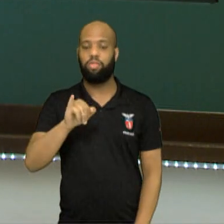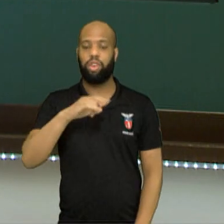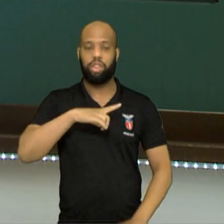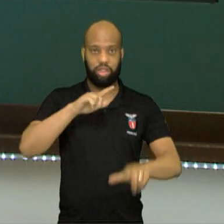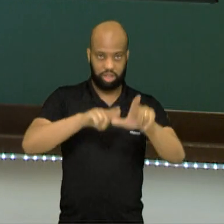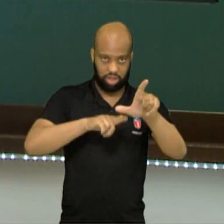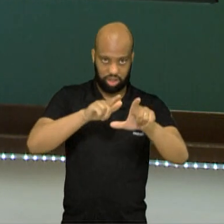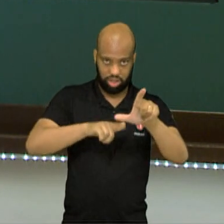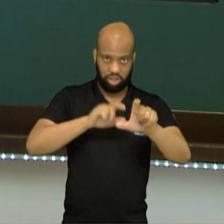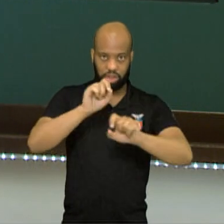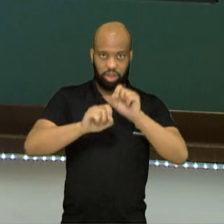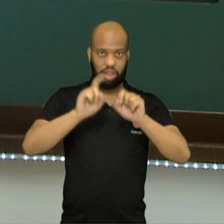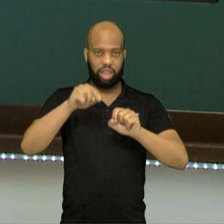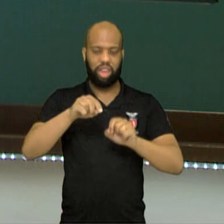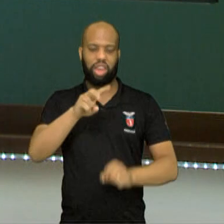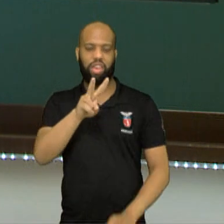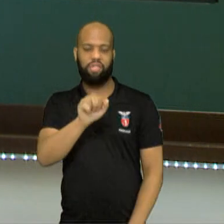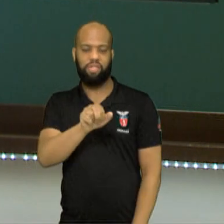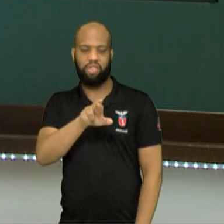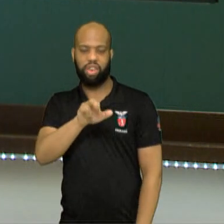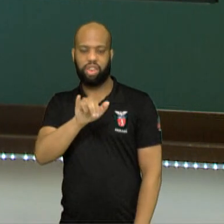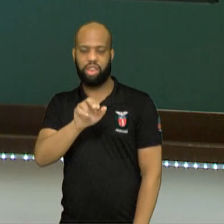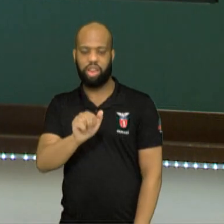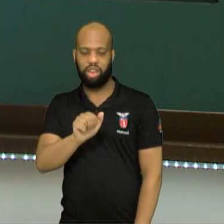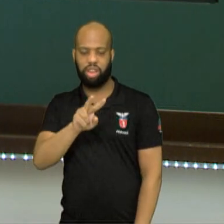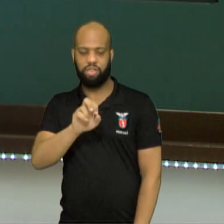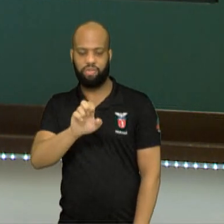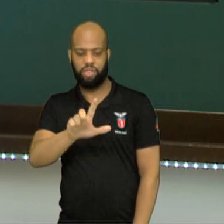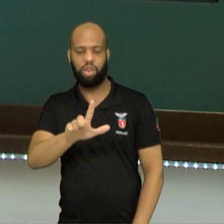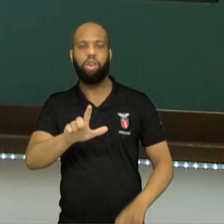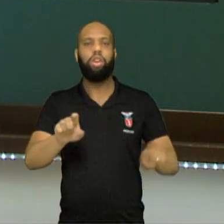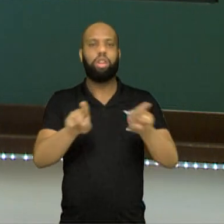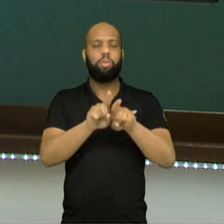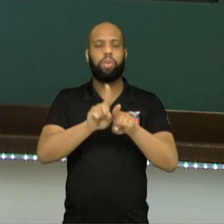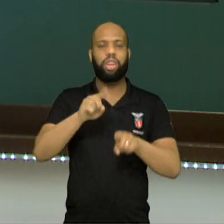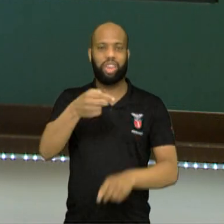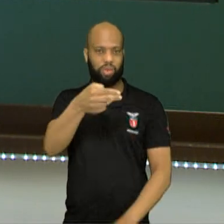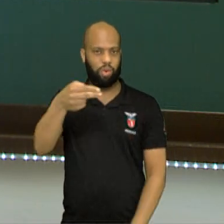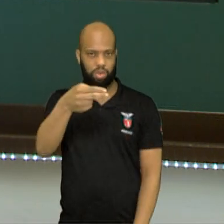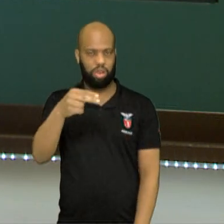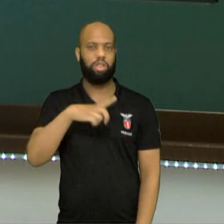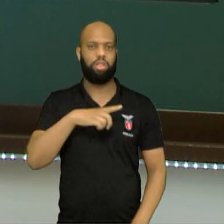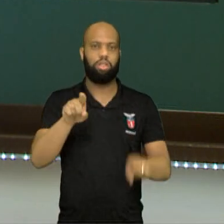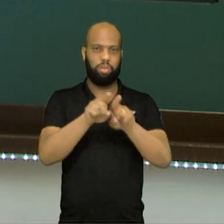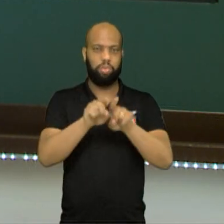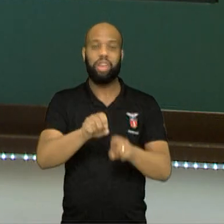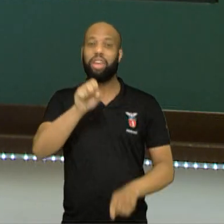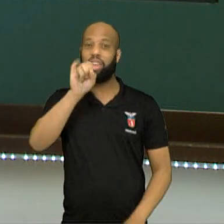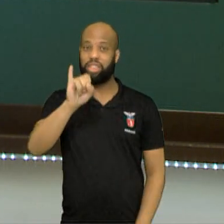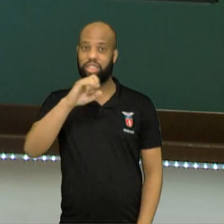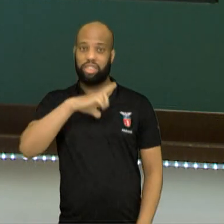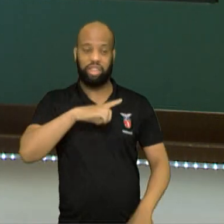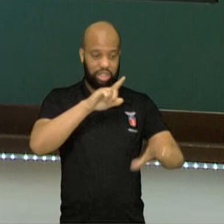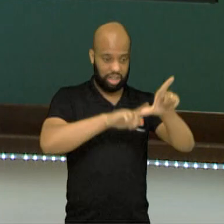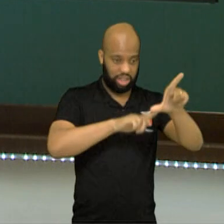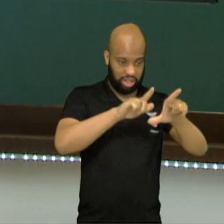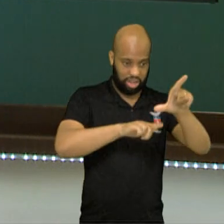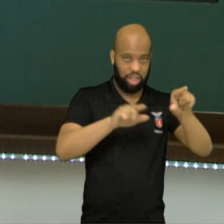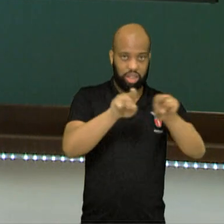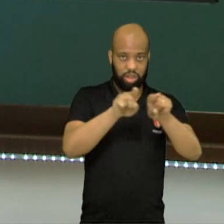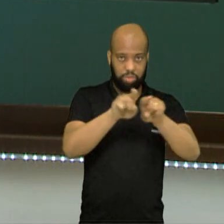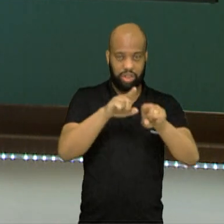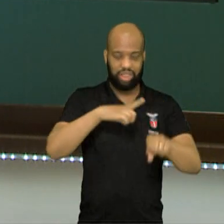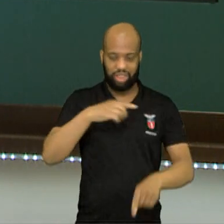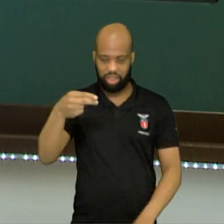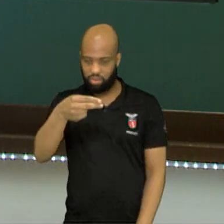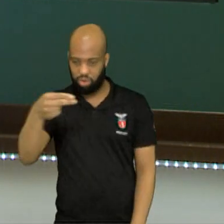letrinha, que é a variável, e vai aparecer o sinal de igual, né? A igualdade. Então, quando aparecer uma letrinha e um